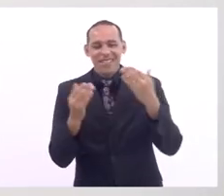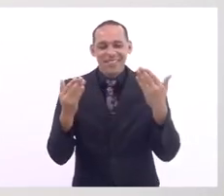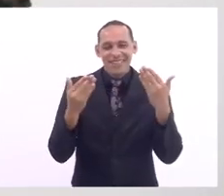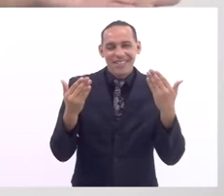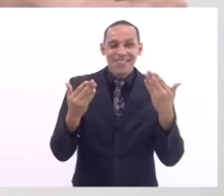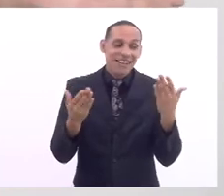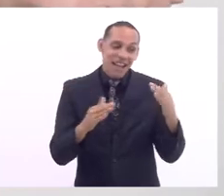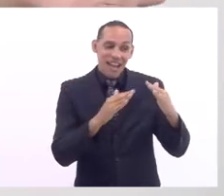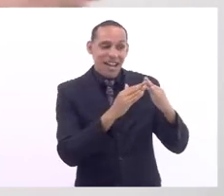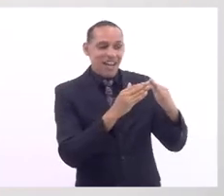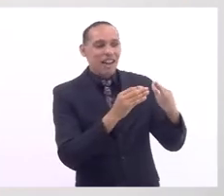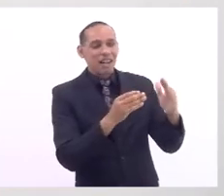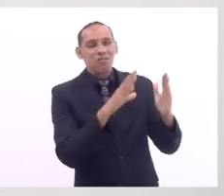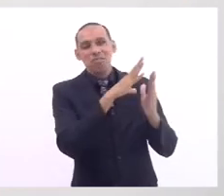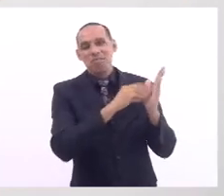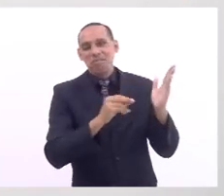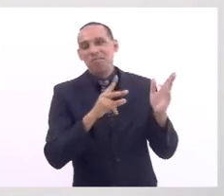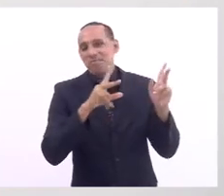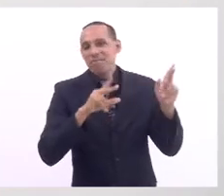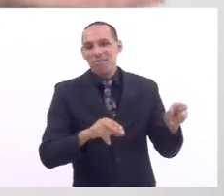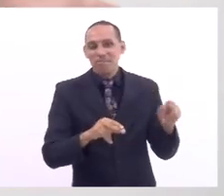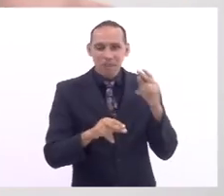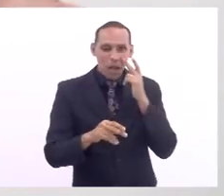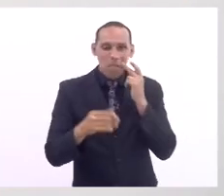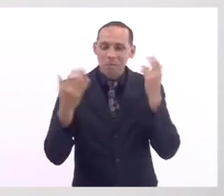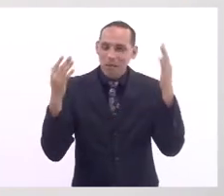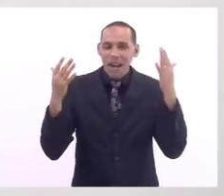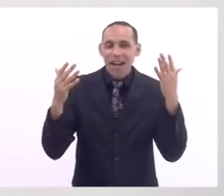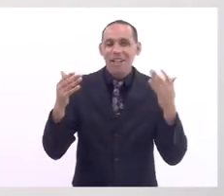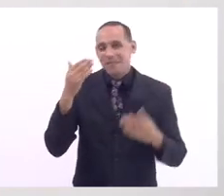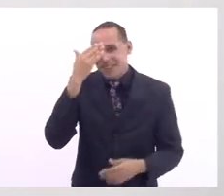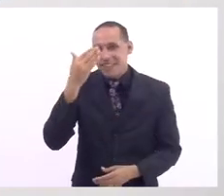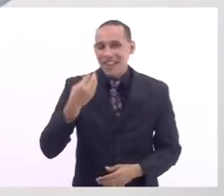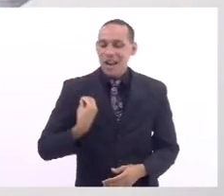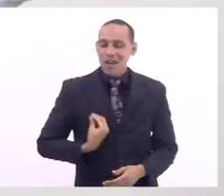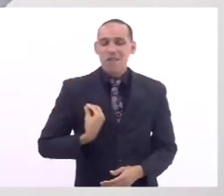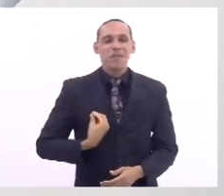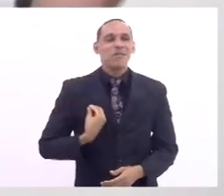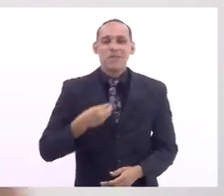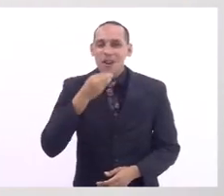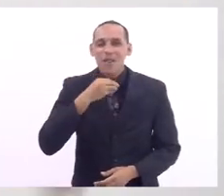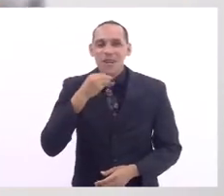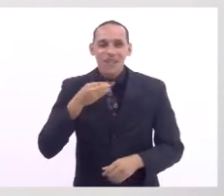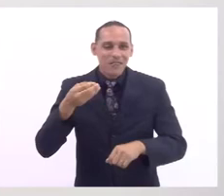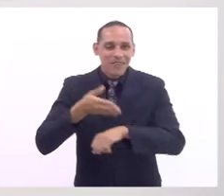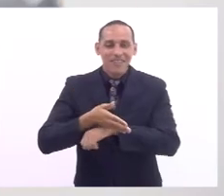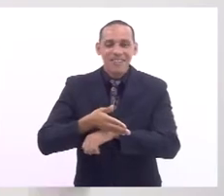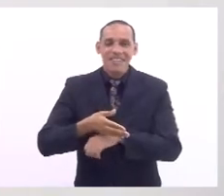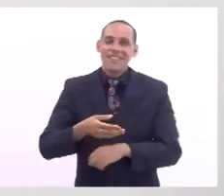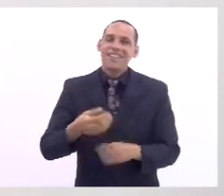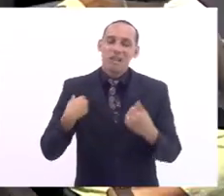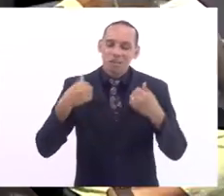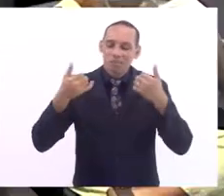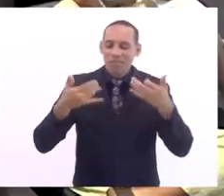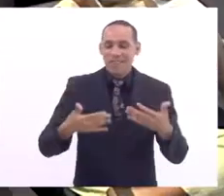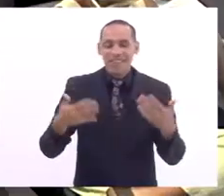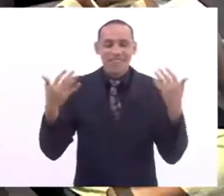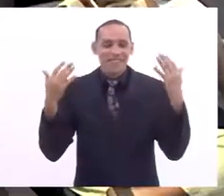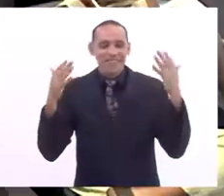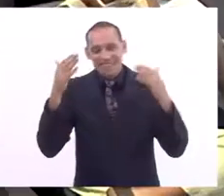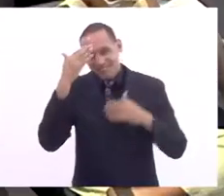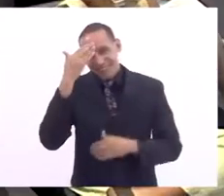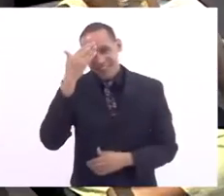exemplar parabéns e o que eu posso dizer e agradeço a oportunidade daqui podia dar esse singelo testemunho valeu obrigado